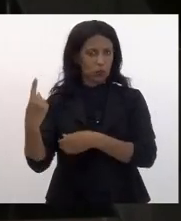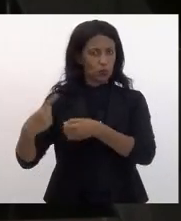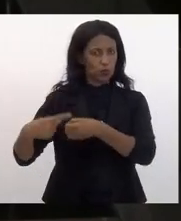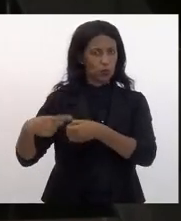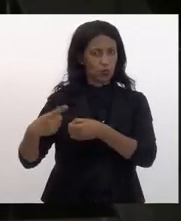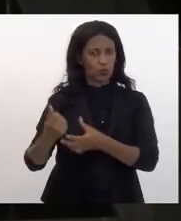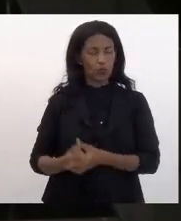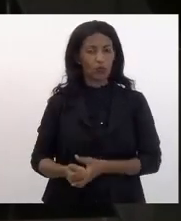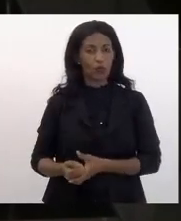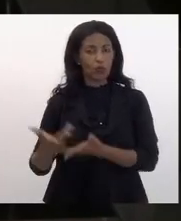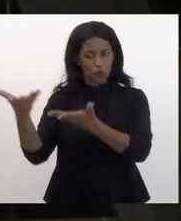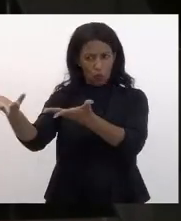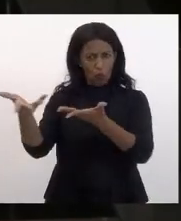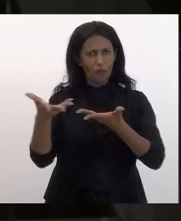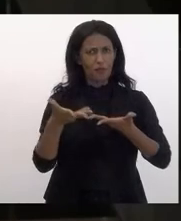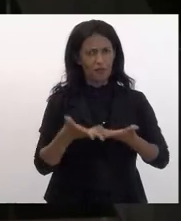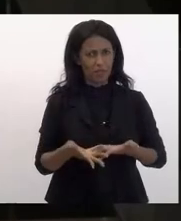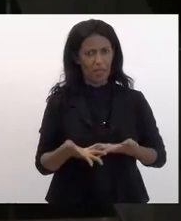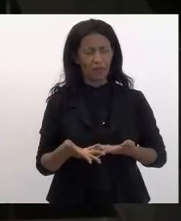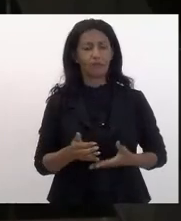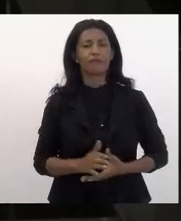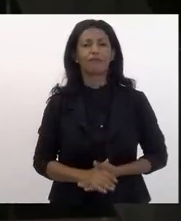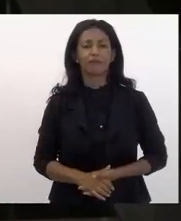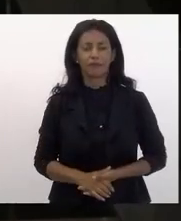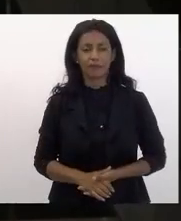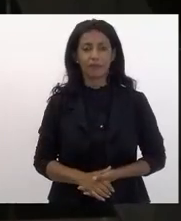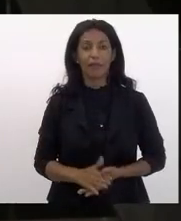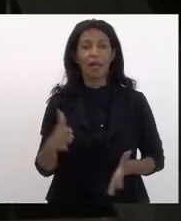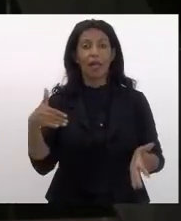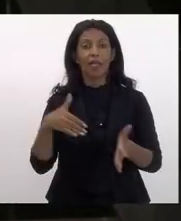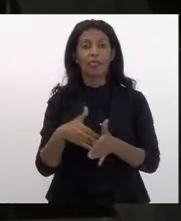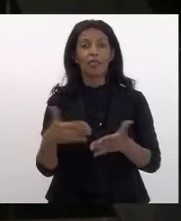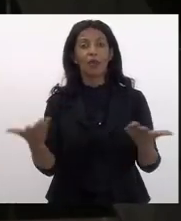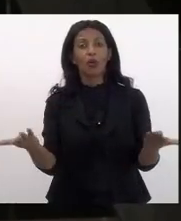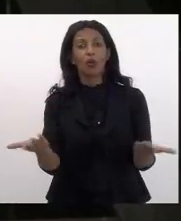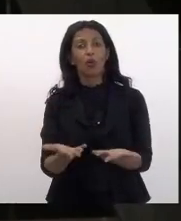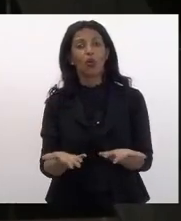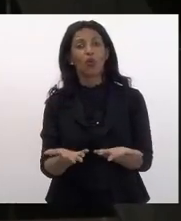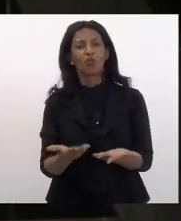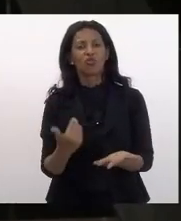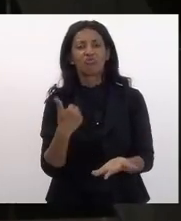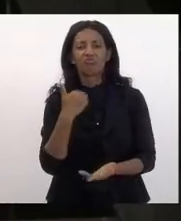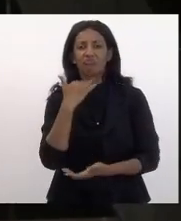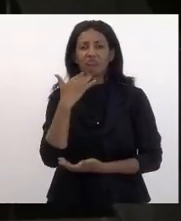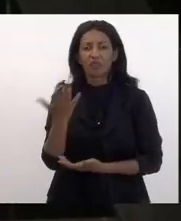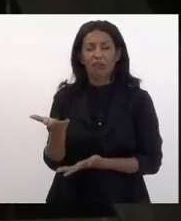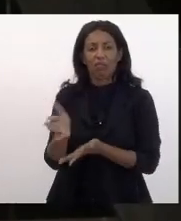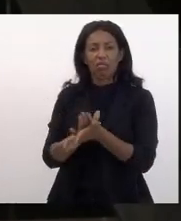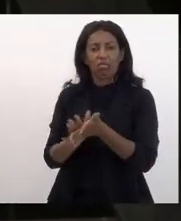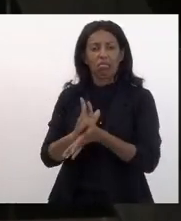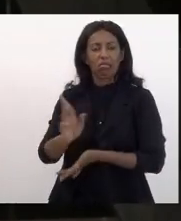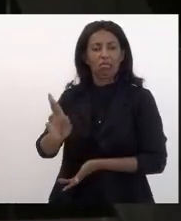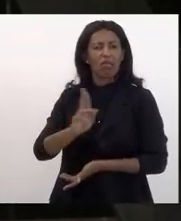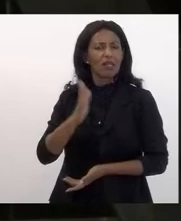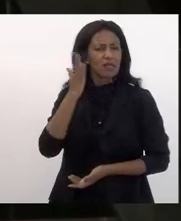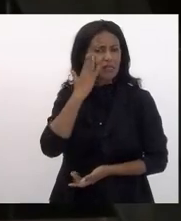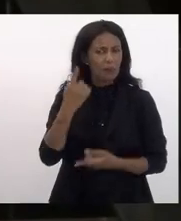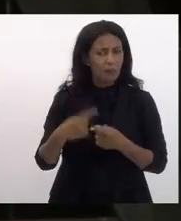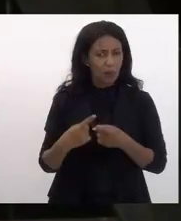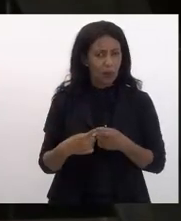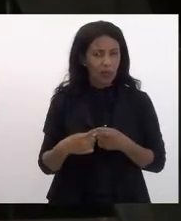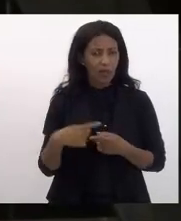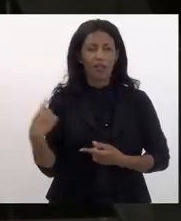município foi convidado a comparecer. Até hoje, eles não deram a mínima resposta. Sabe por quê?